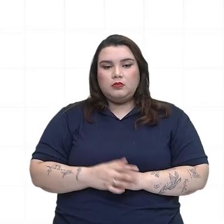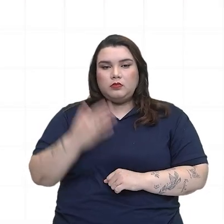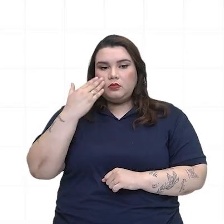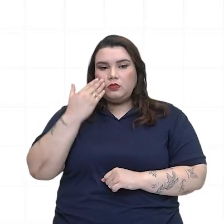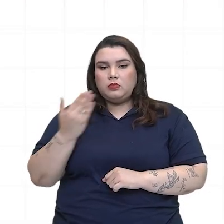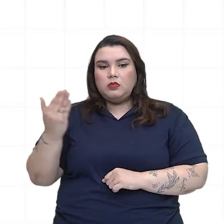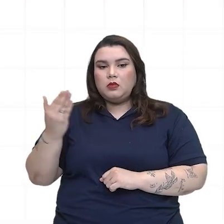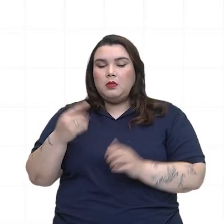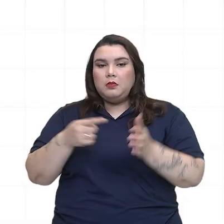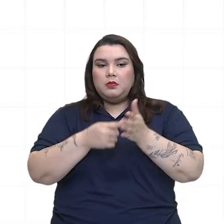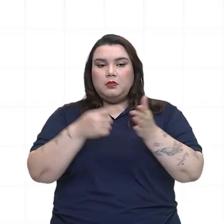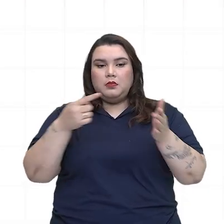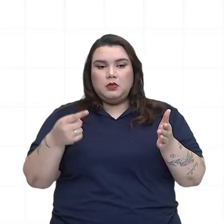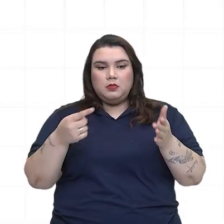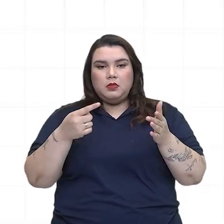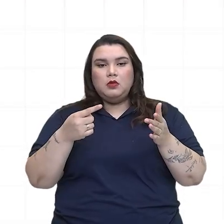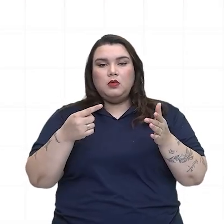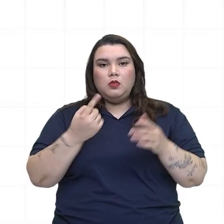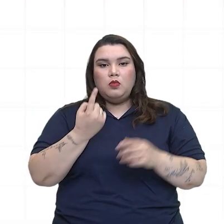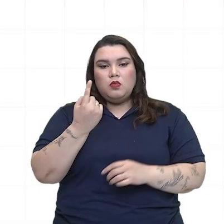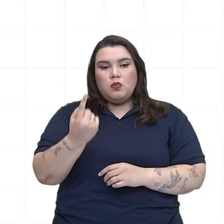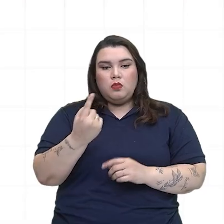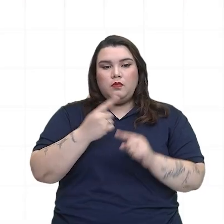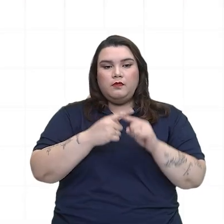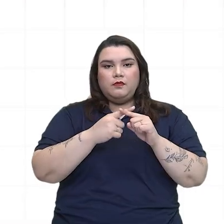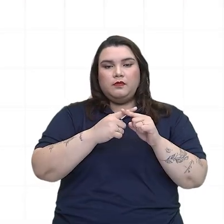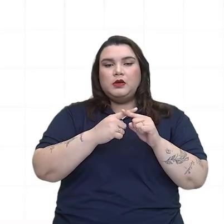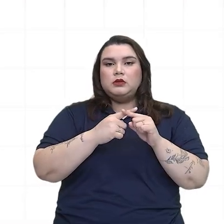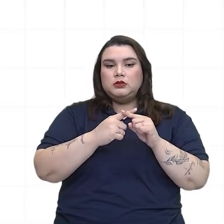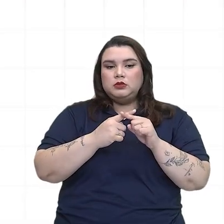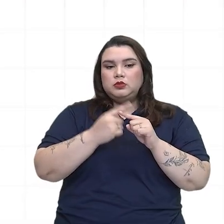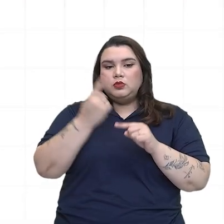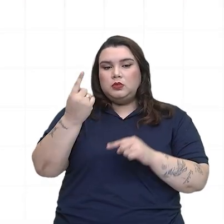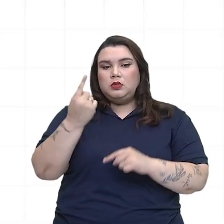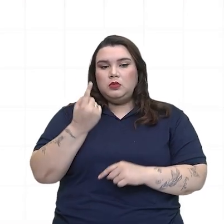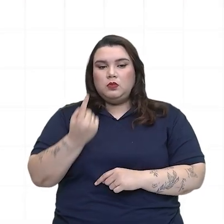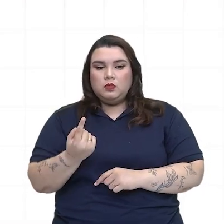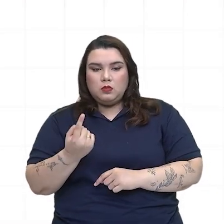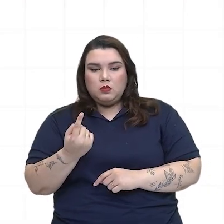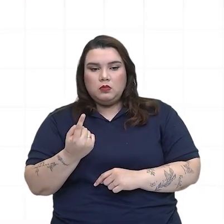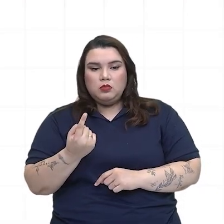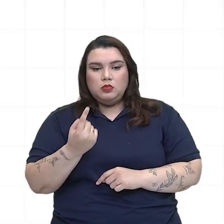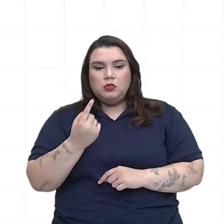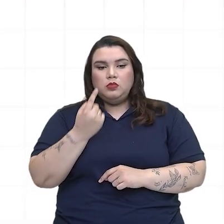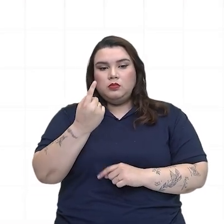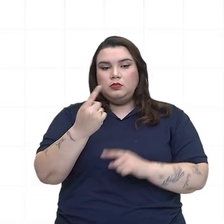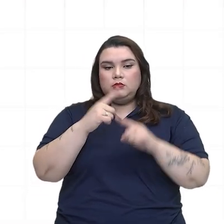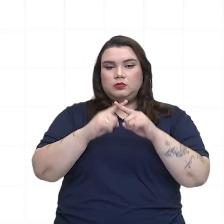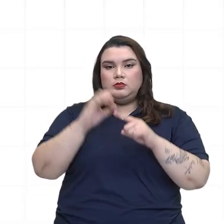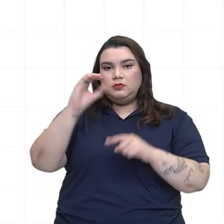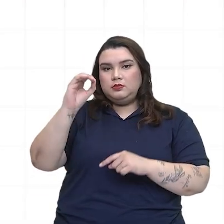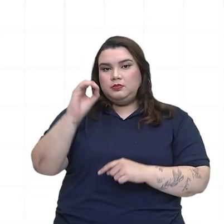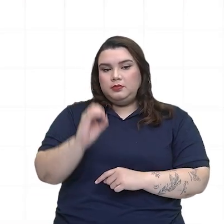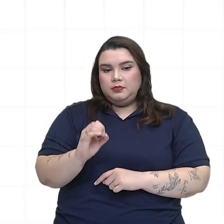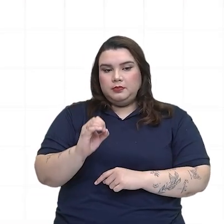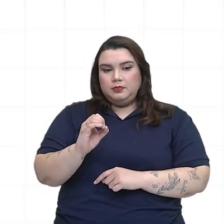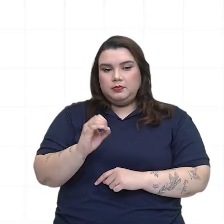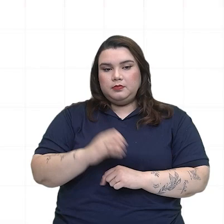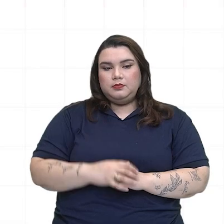Primeiro, a gente multiplica o 1 por todos os valores. 1 vezes 1, 1. 1 vezes 0,